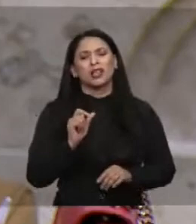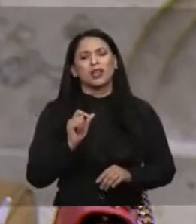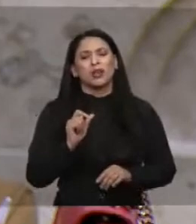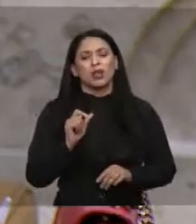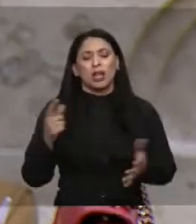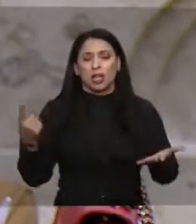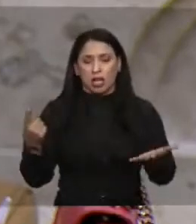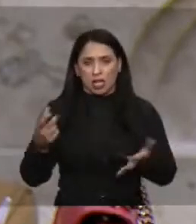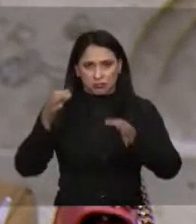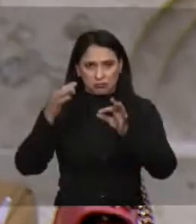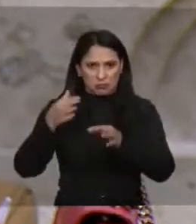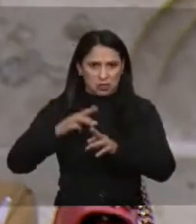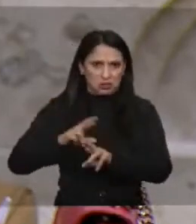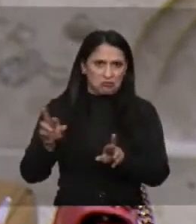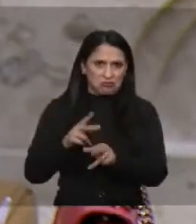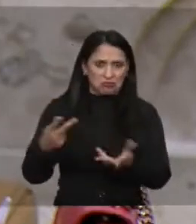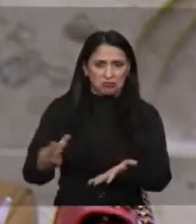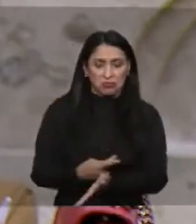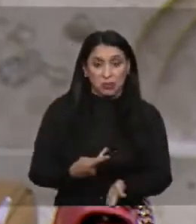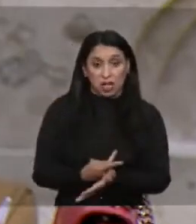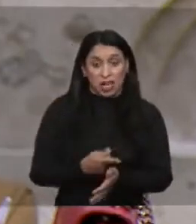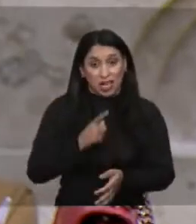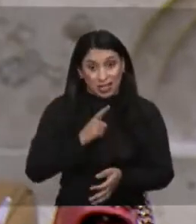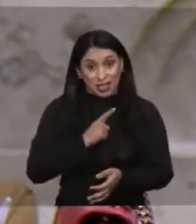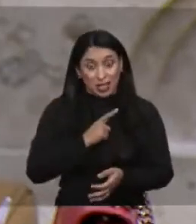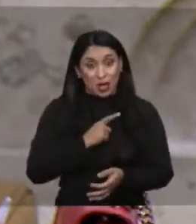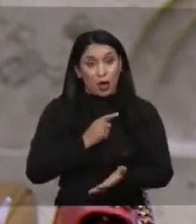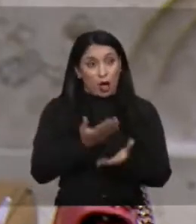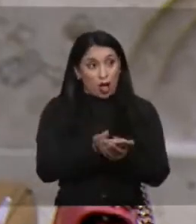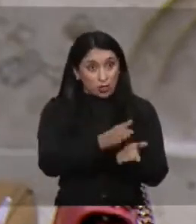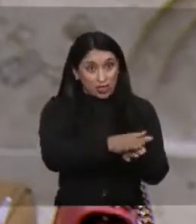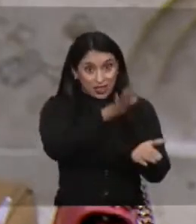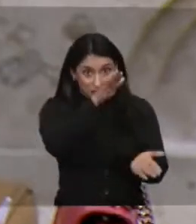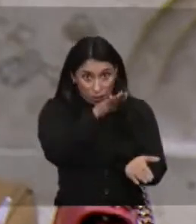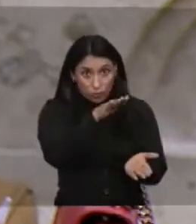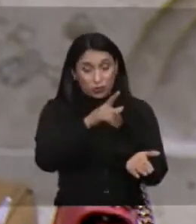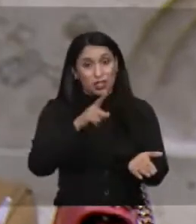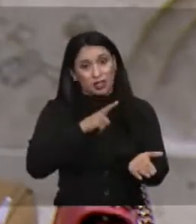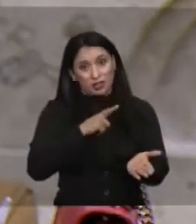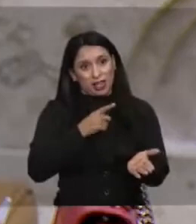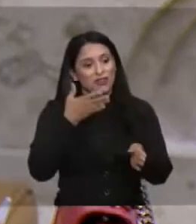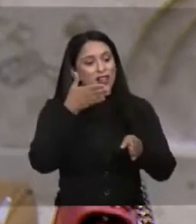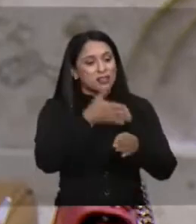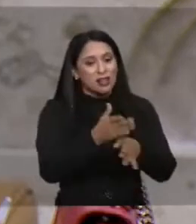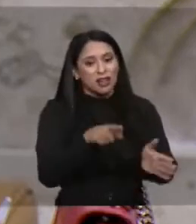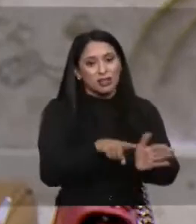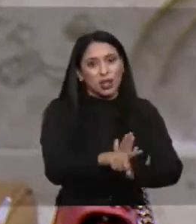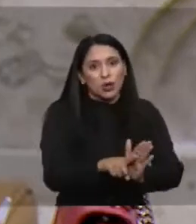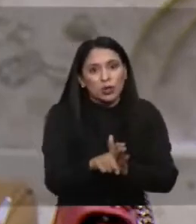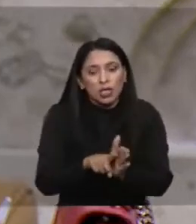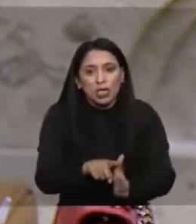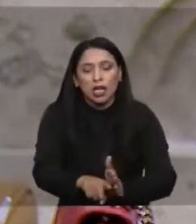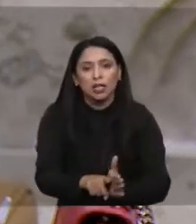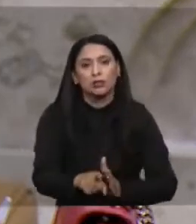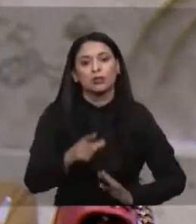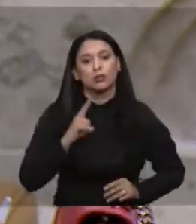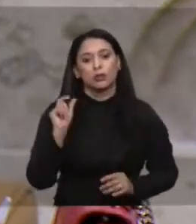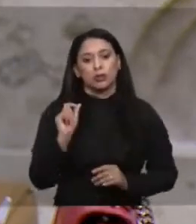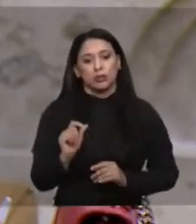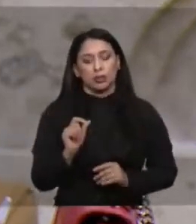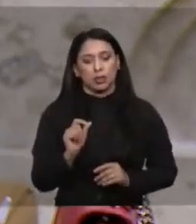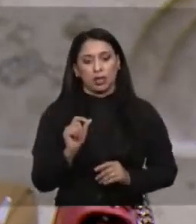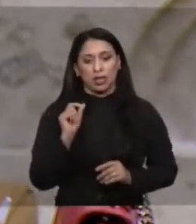indignação, decorrente de ele haver tido acesso aos autos do inquérito referido. Qualquer investigado